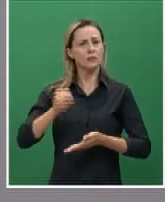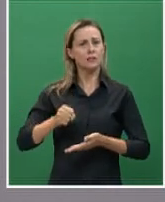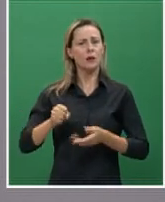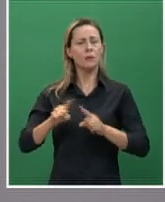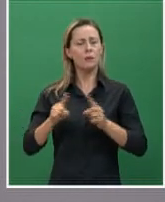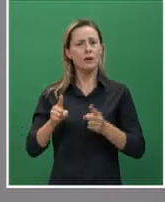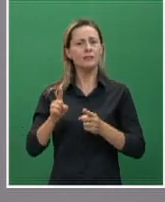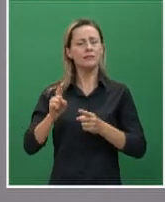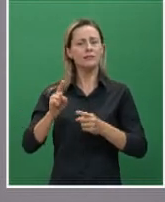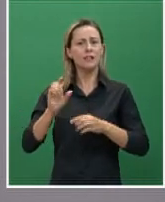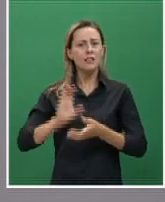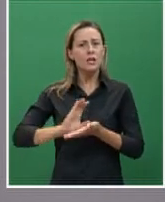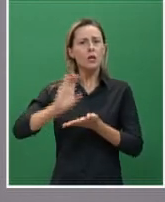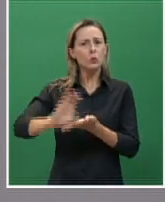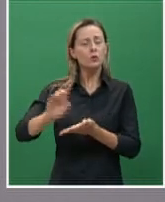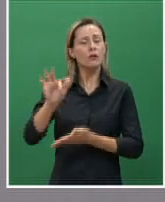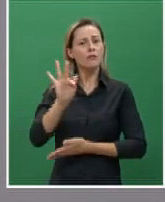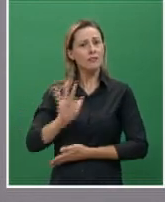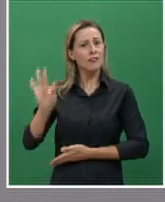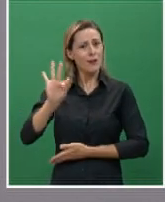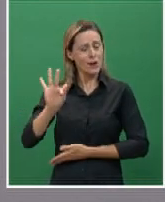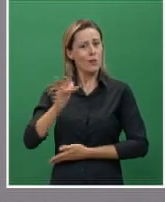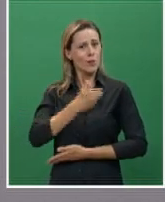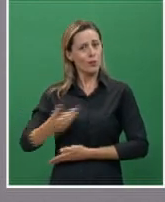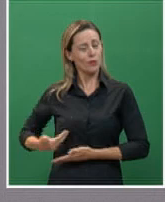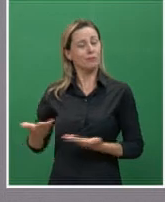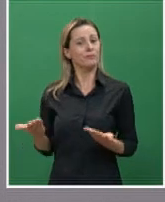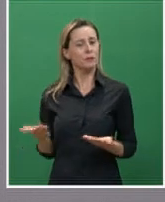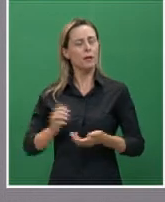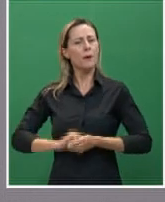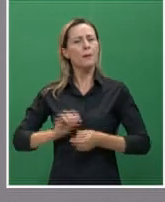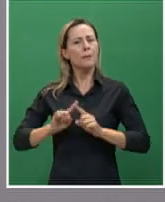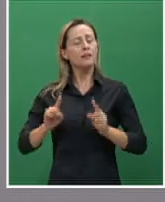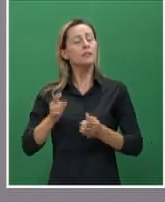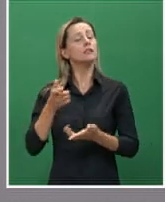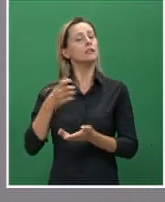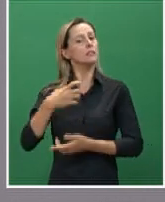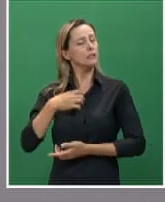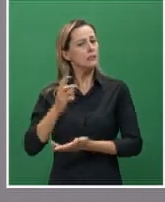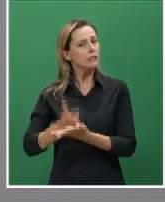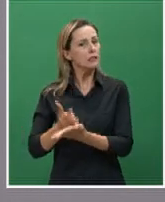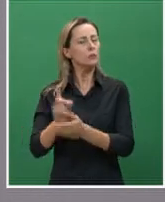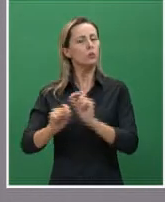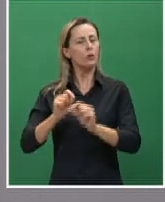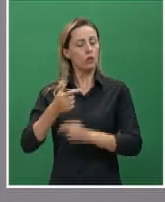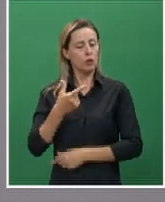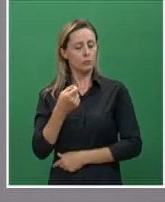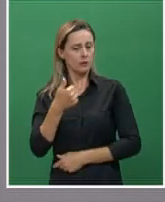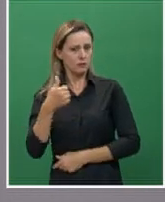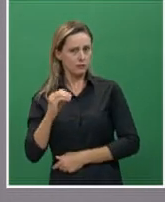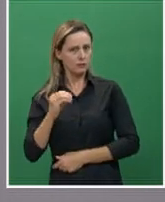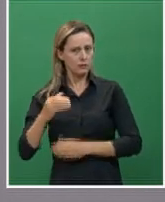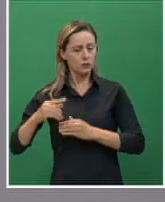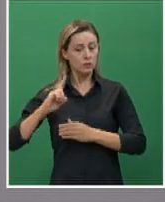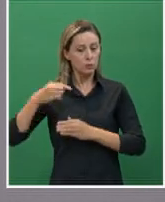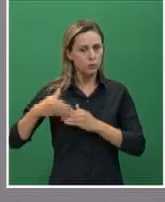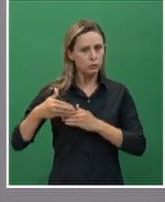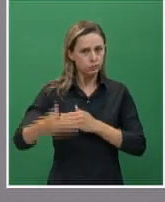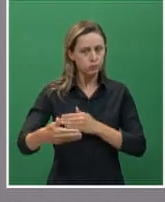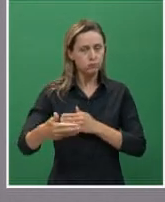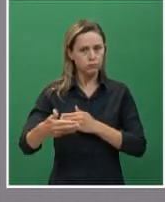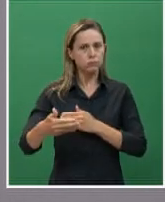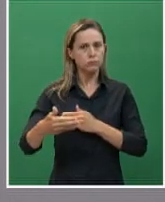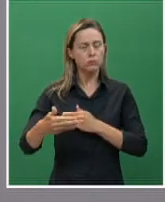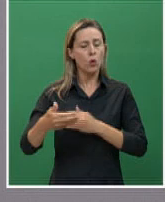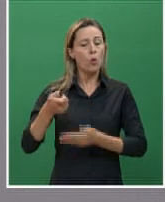buscar recursos do Governo Federal para isso e da mesma forma cobrando né Depois de 2010.com com a concessão